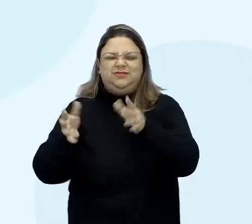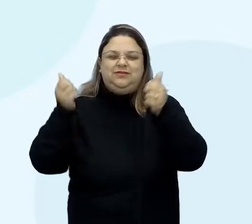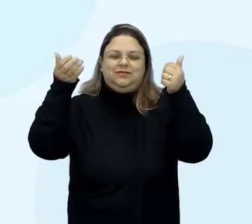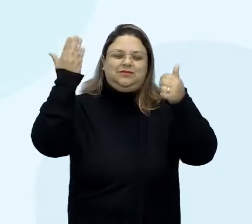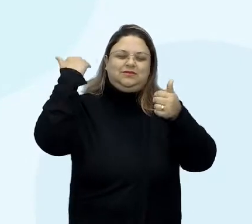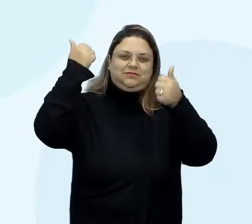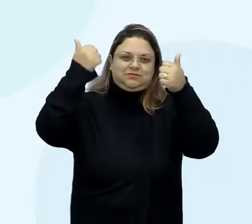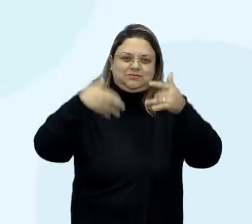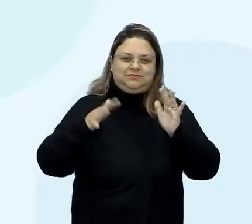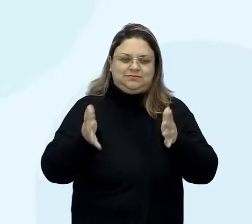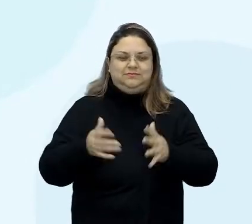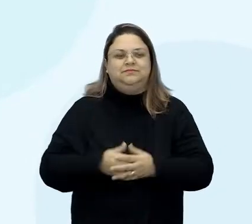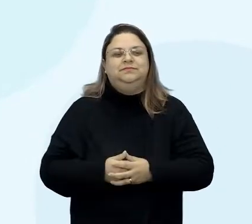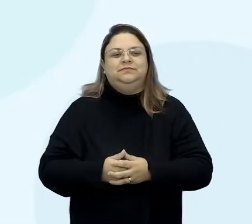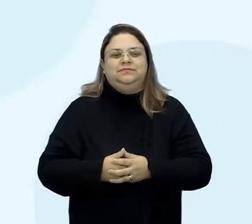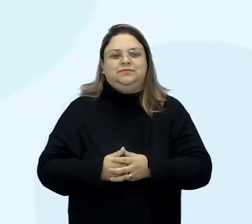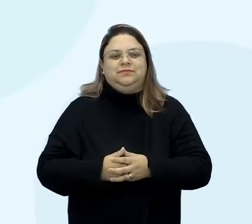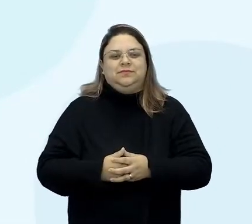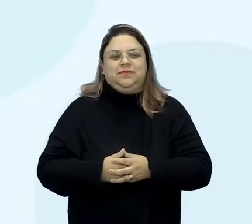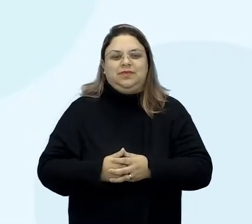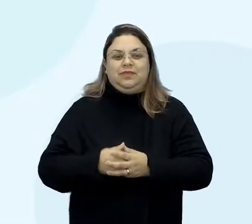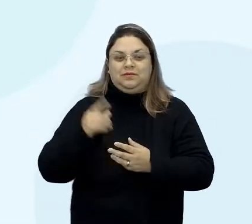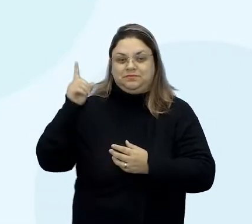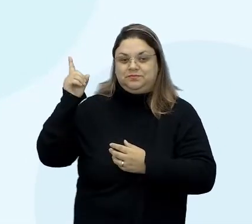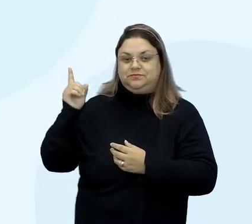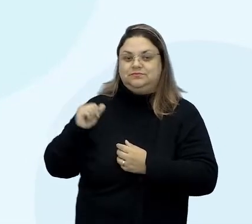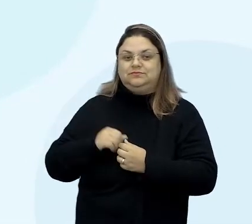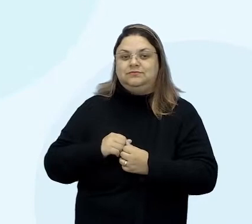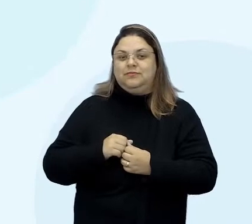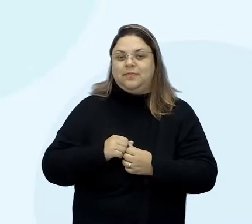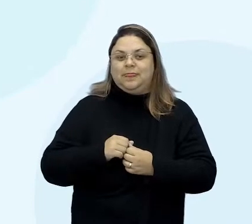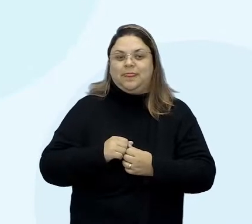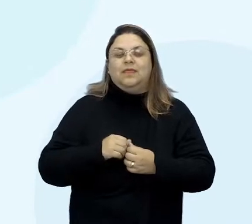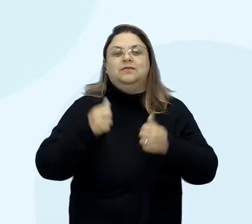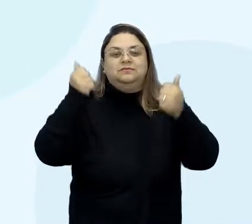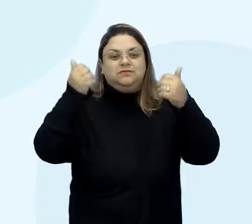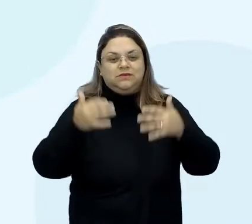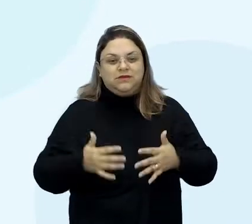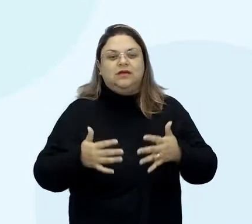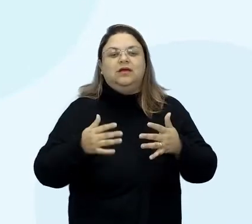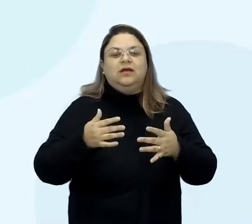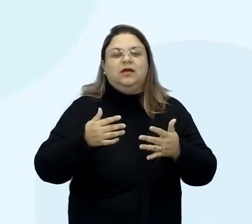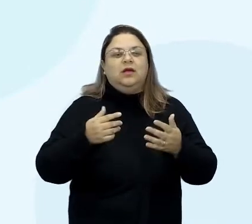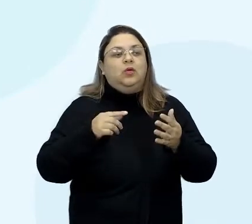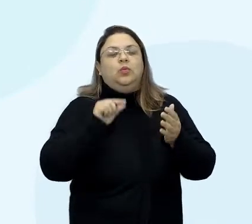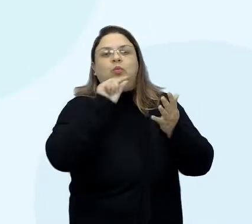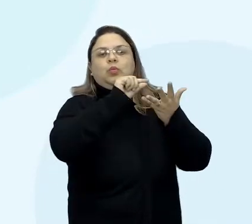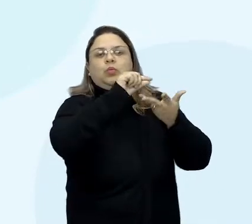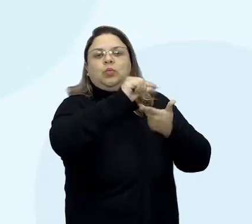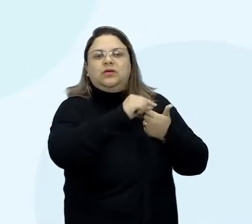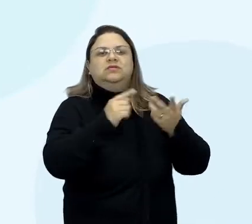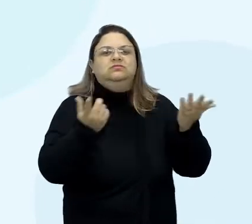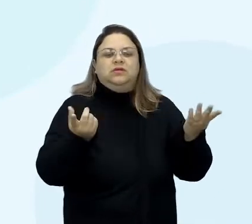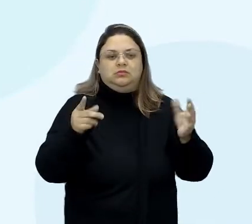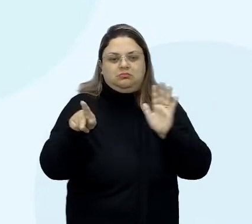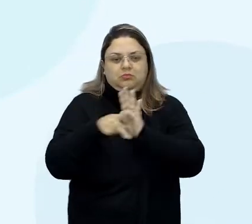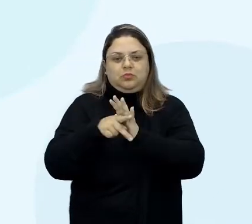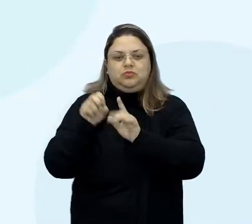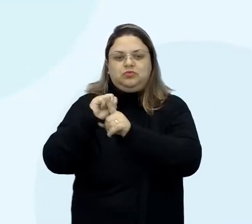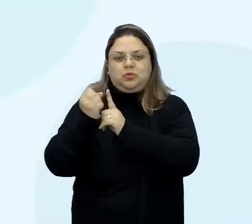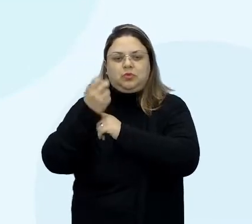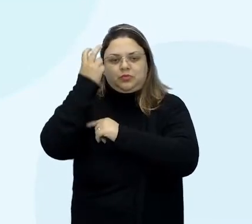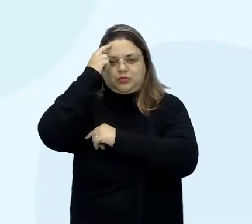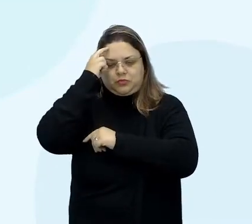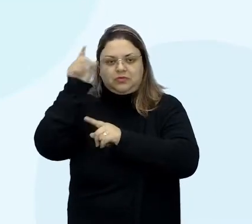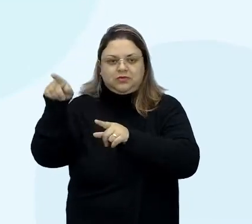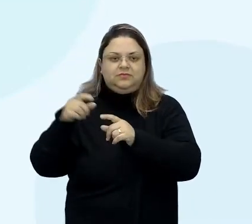bom? Olha a contabilidade, né? Identificar e explicar questões socioculturais, ambientais. Você vê que todas elas se conversam, tá? Por